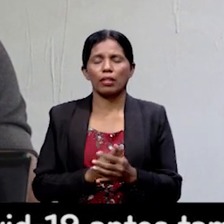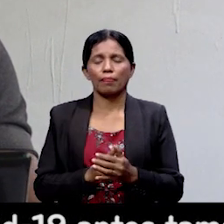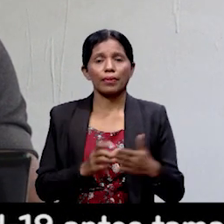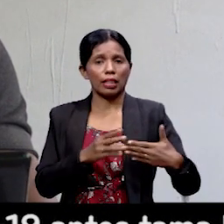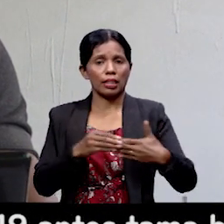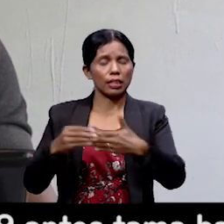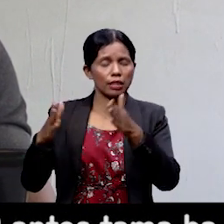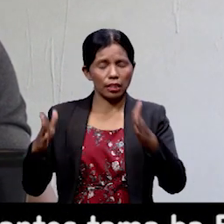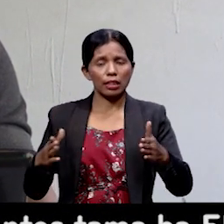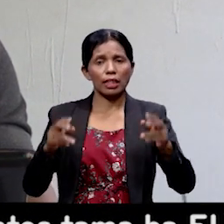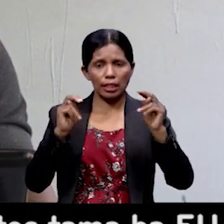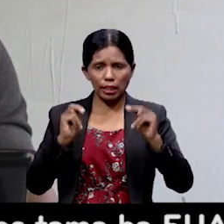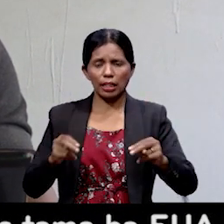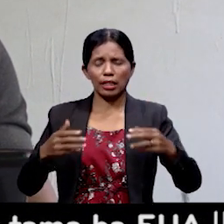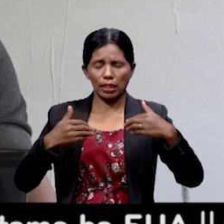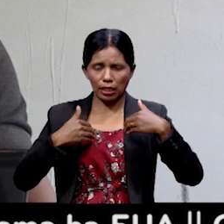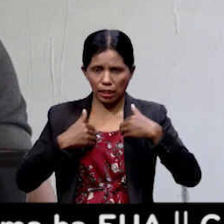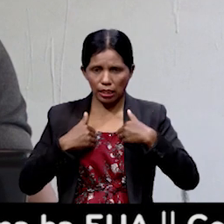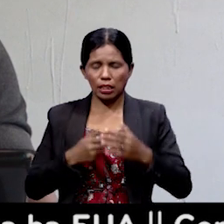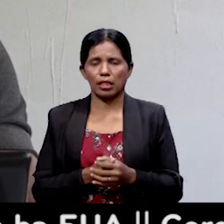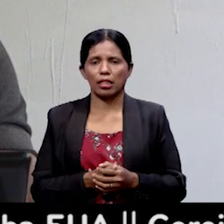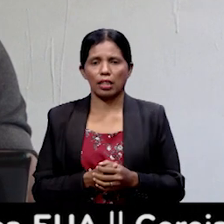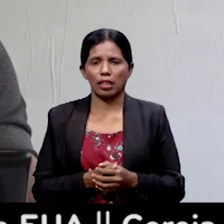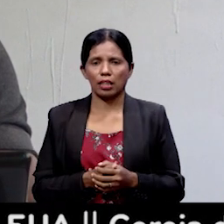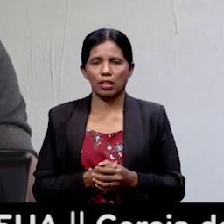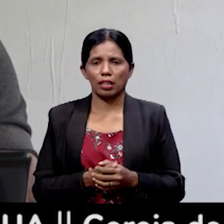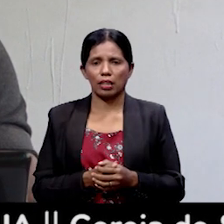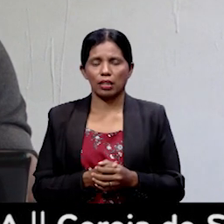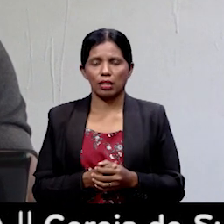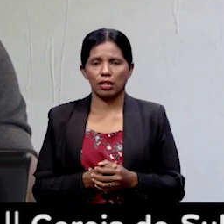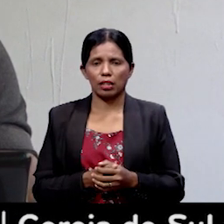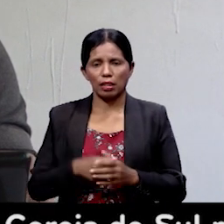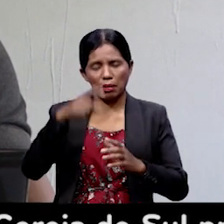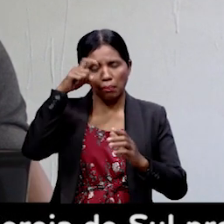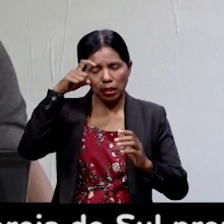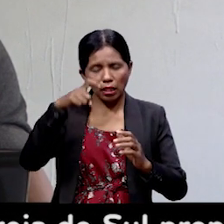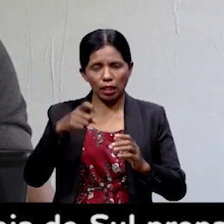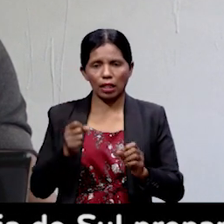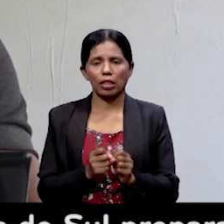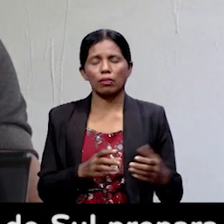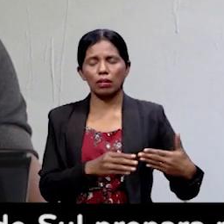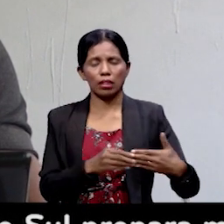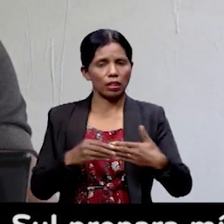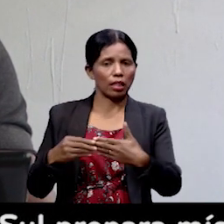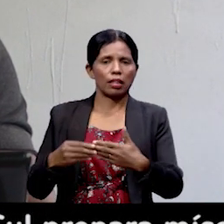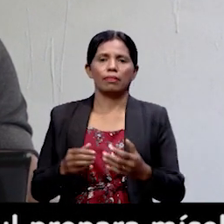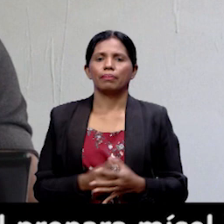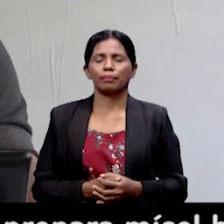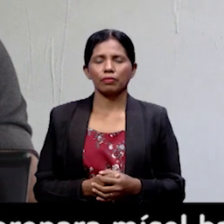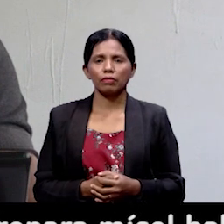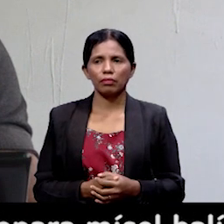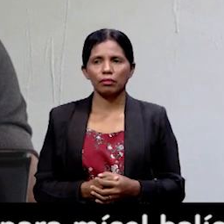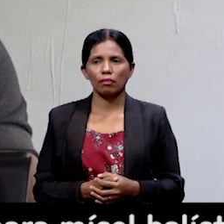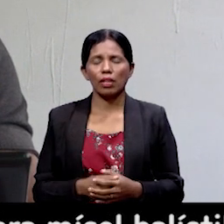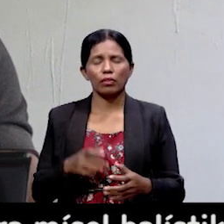ser ia moral para atu realiza essa sanção ne. Probuído tebes.